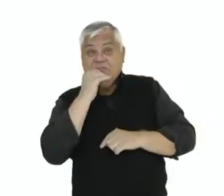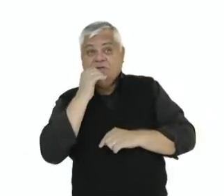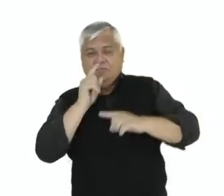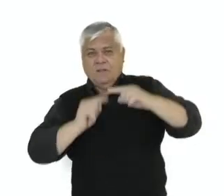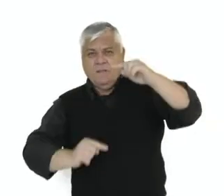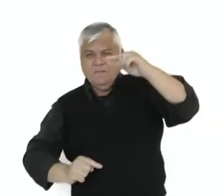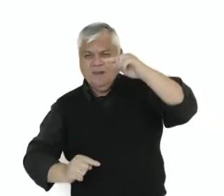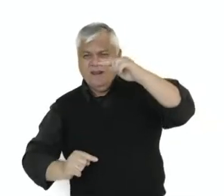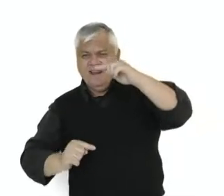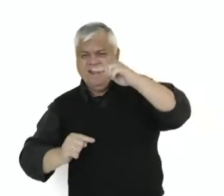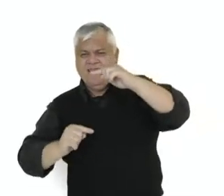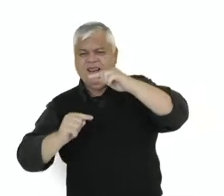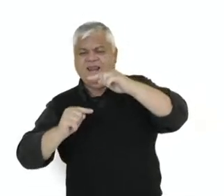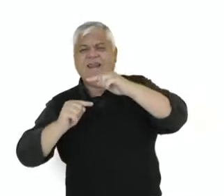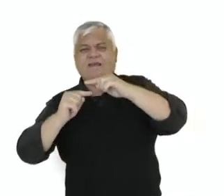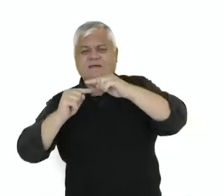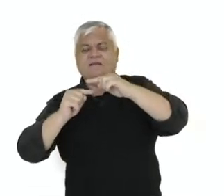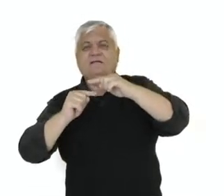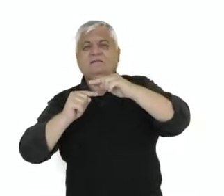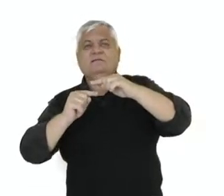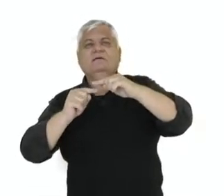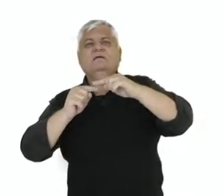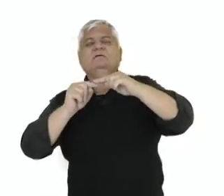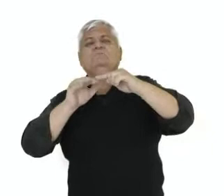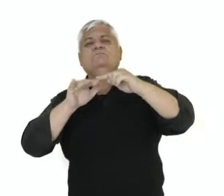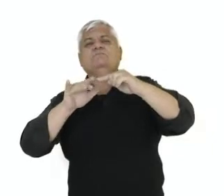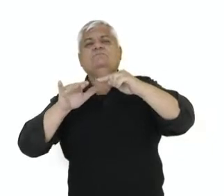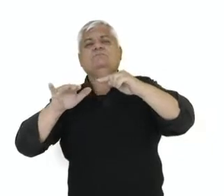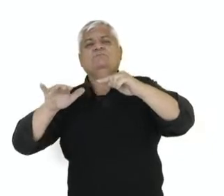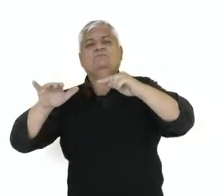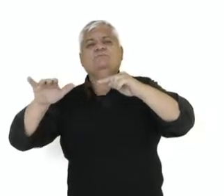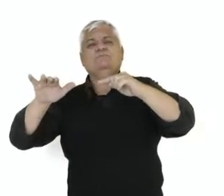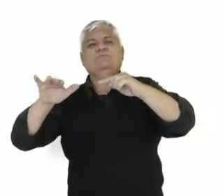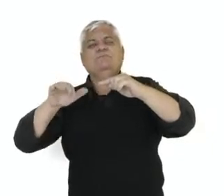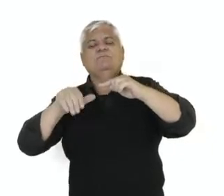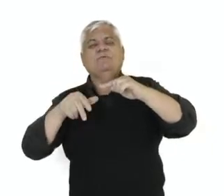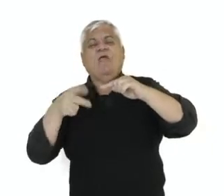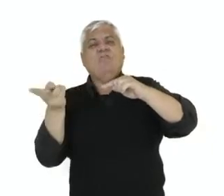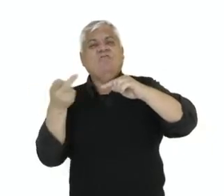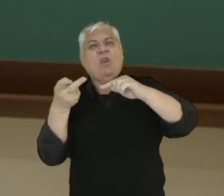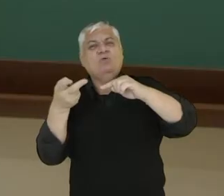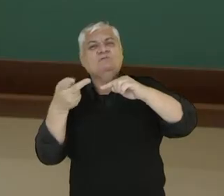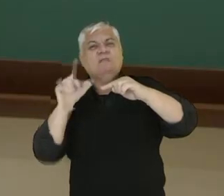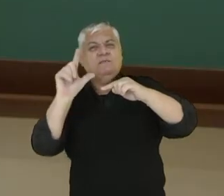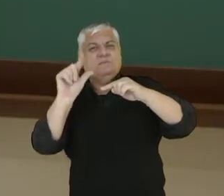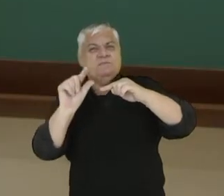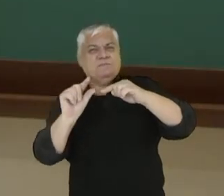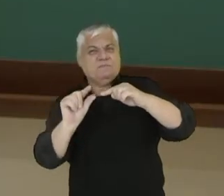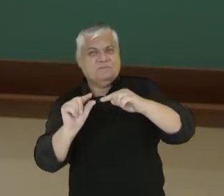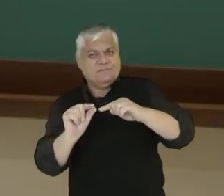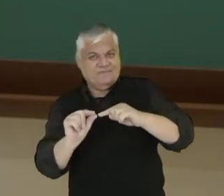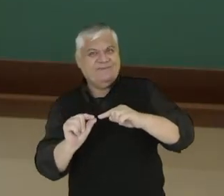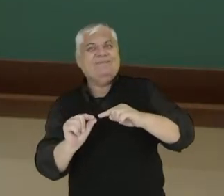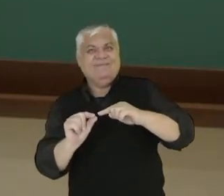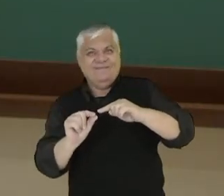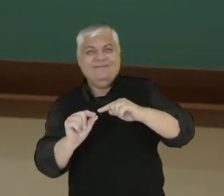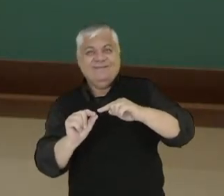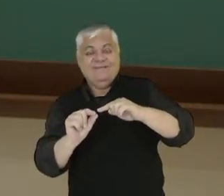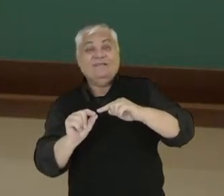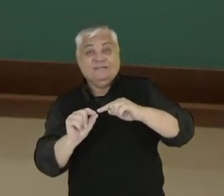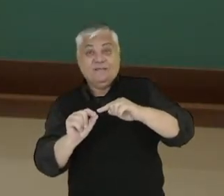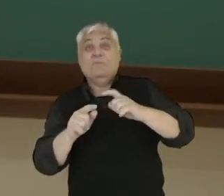mais a profundidade, a velocidade vai baixando. Então, a velocidade de propagação da onda do